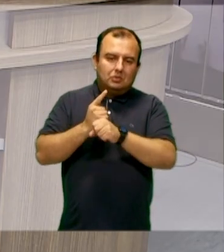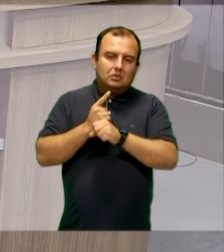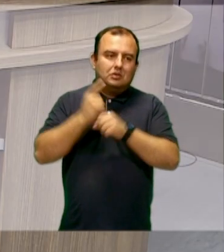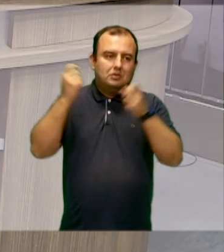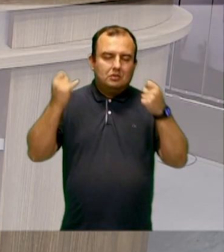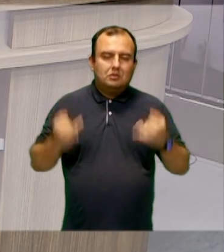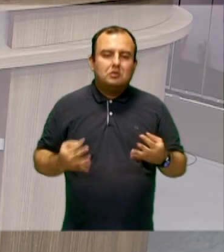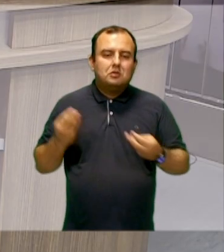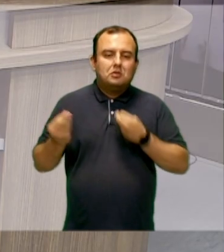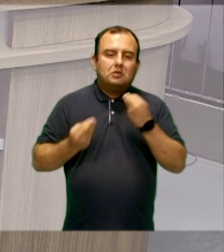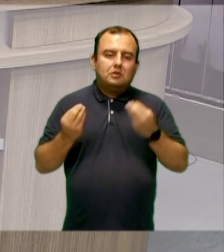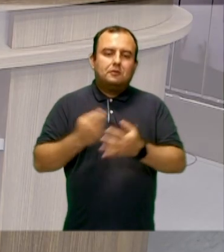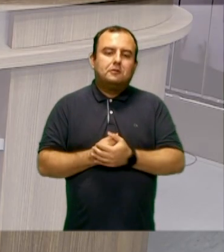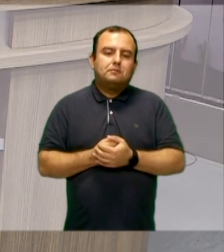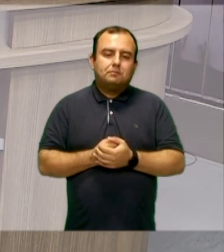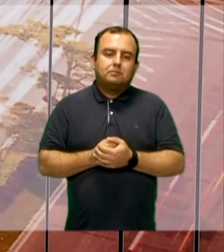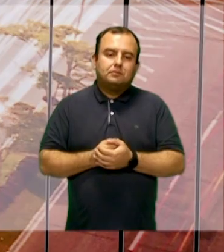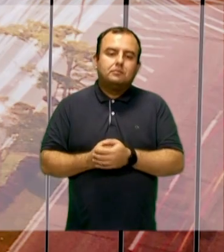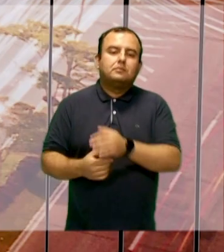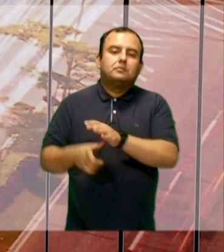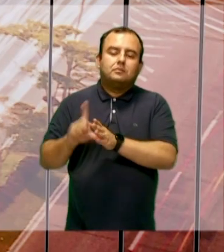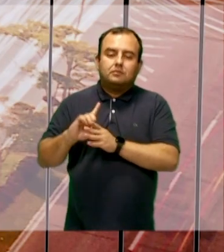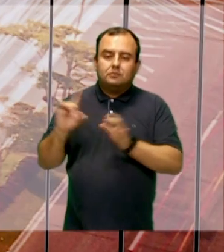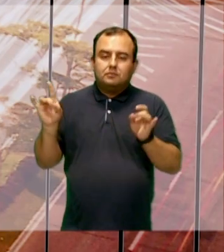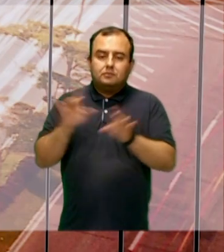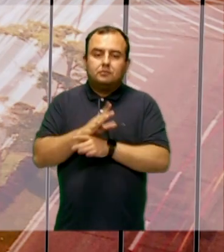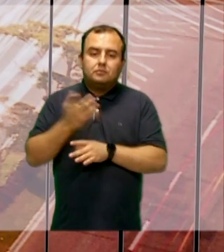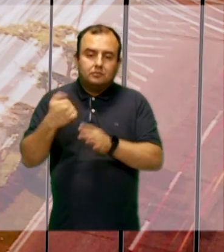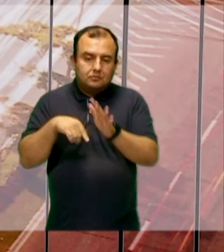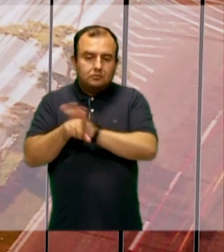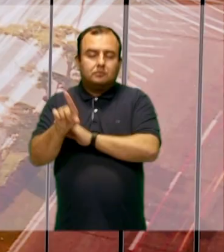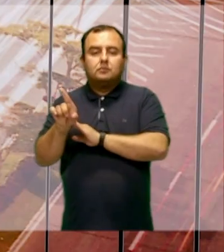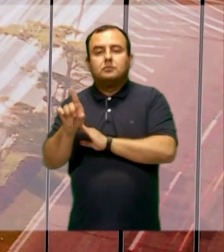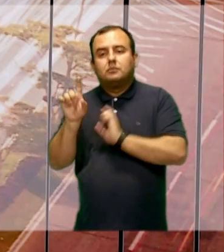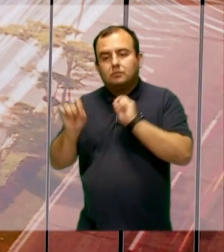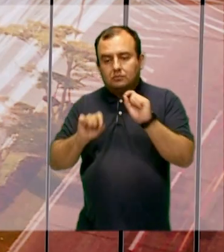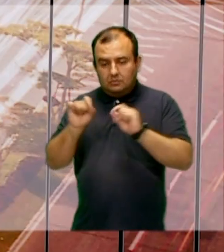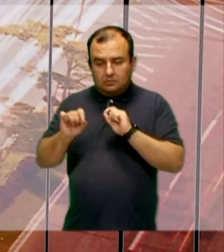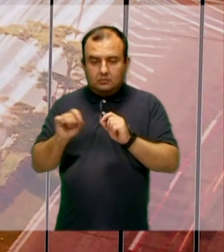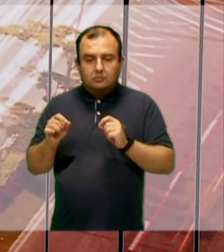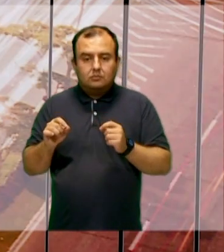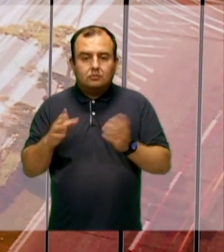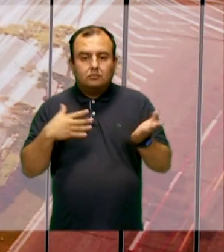dizer como é que está. Tá certo. Mas antes da gente terminar, eu vou lhe fazer uma pergunta que eu tenho